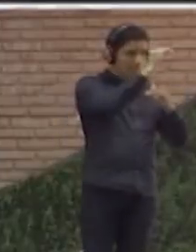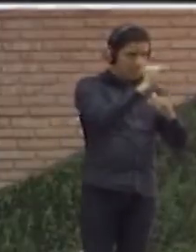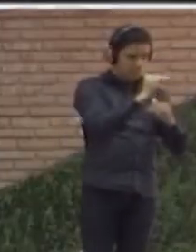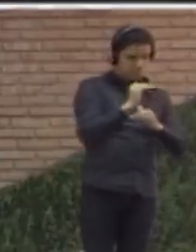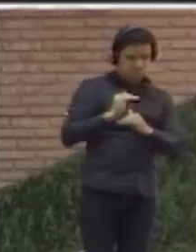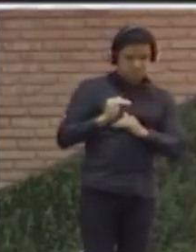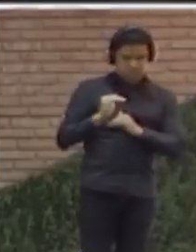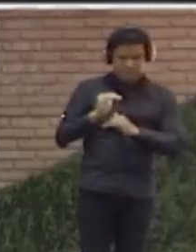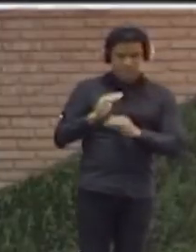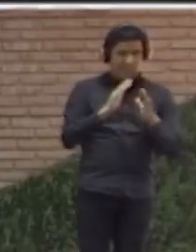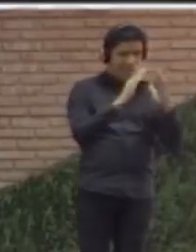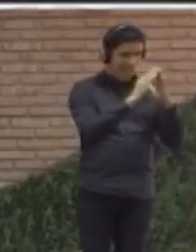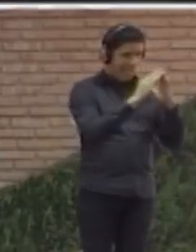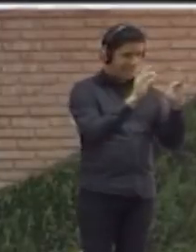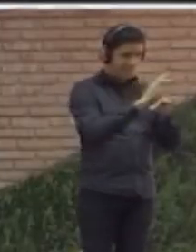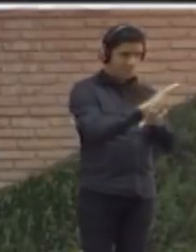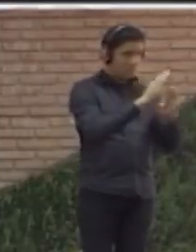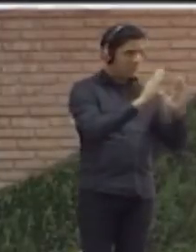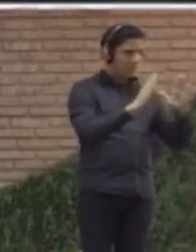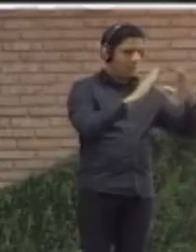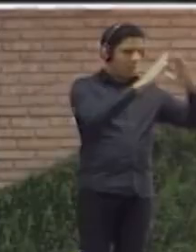seja, casas prontas,